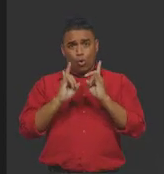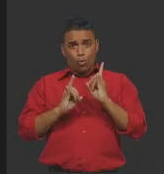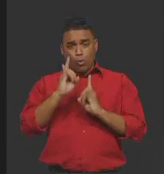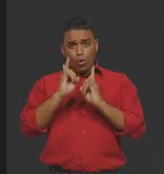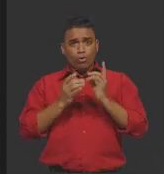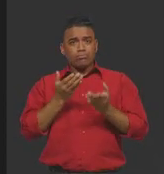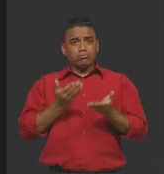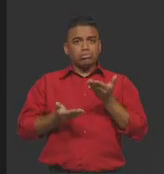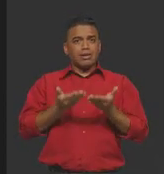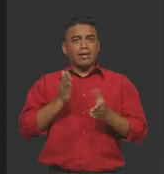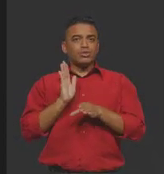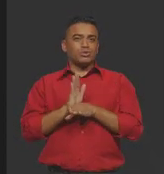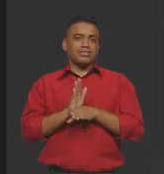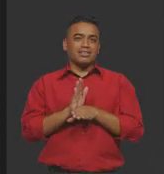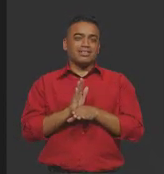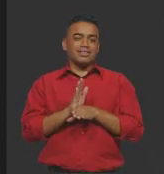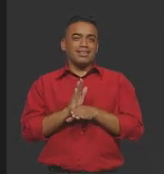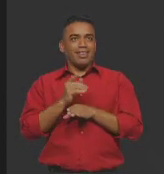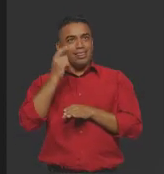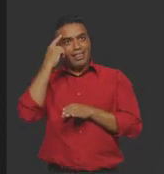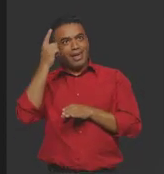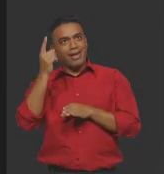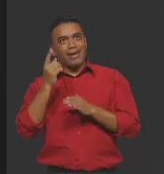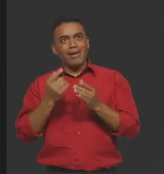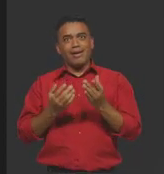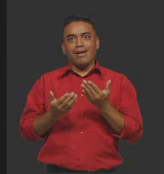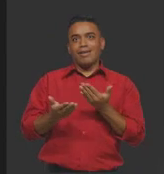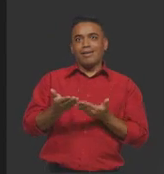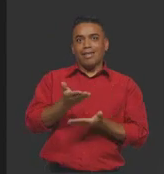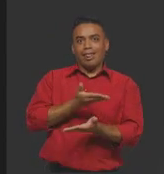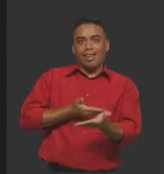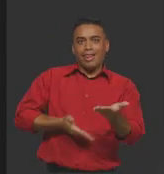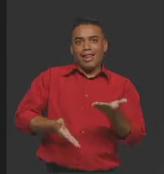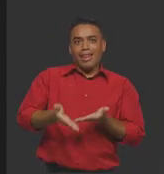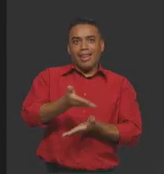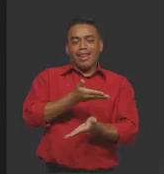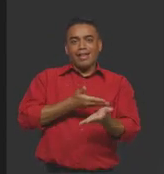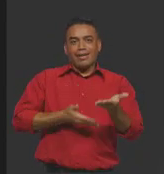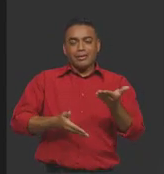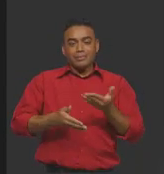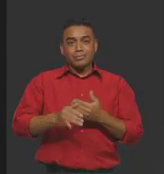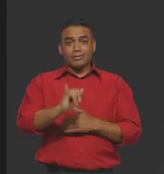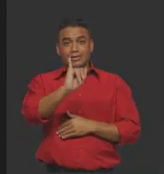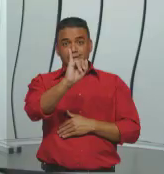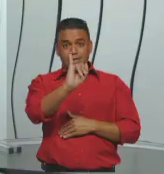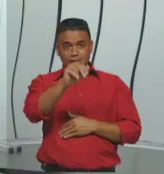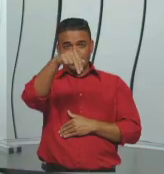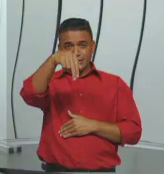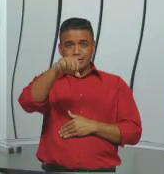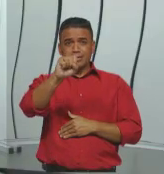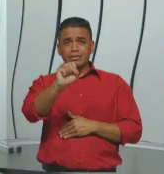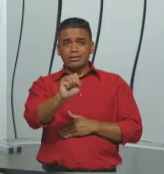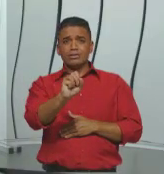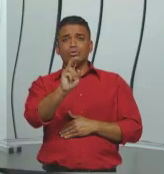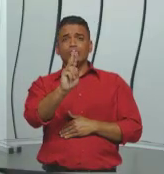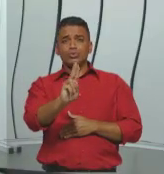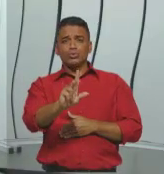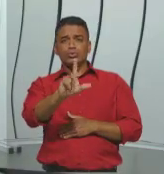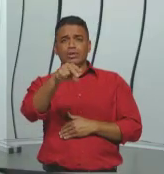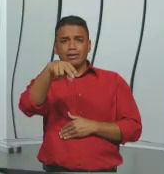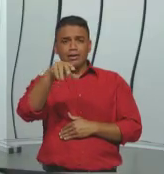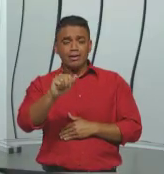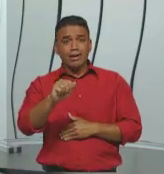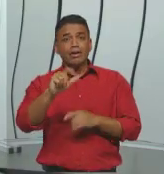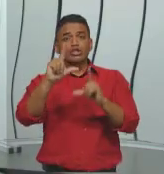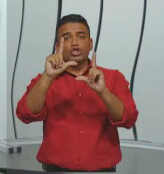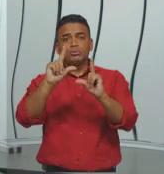regula o outro. Por isso que está aqui a ideia de que se autorregulam. A insulina, então, reduz o nível de